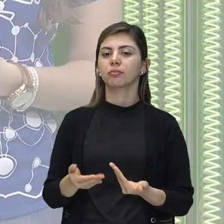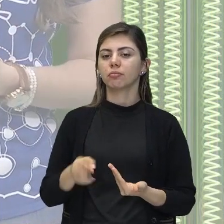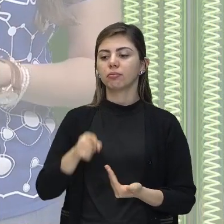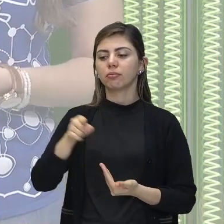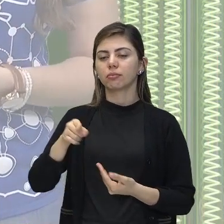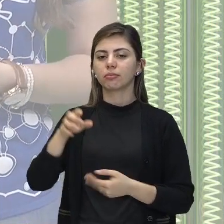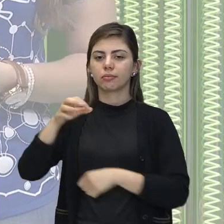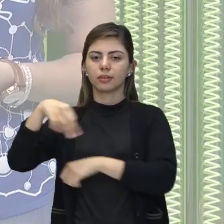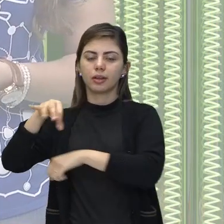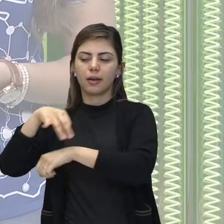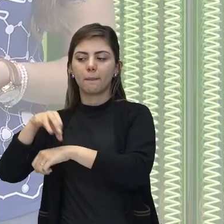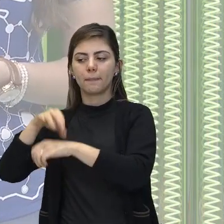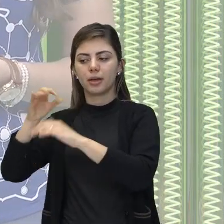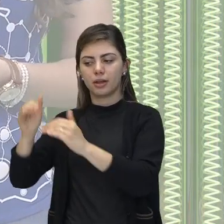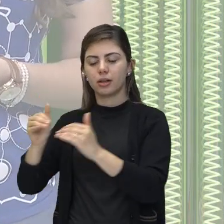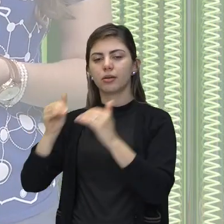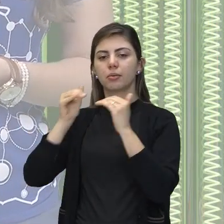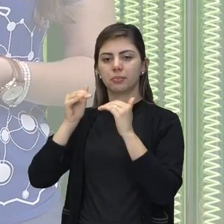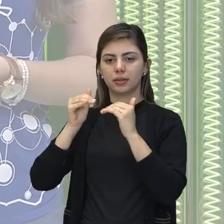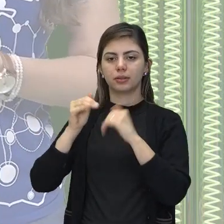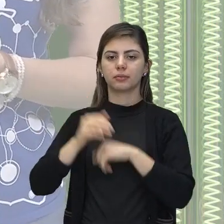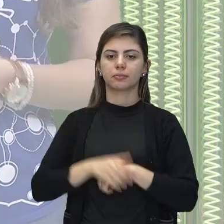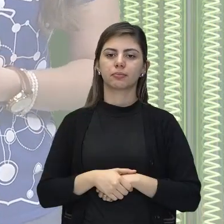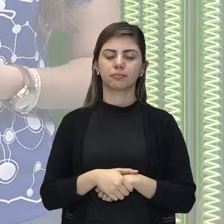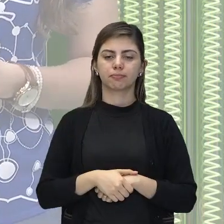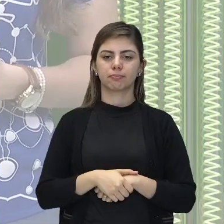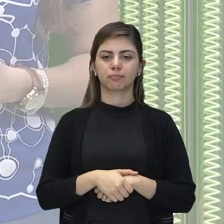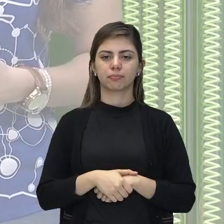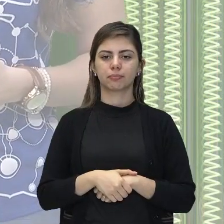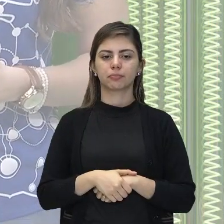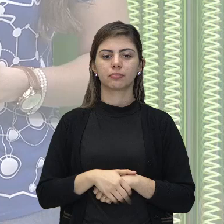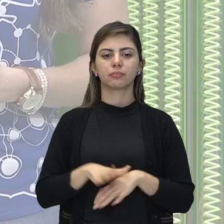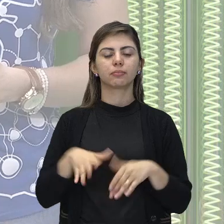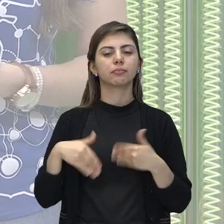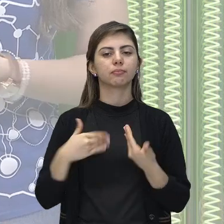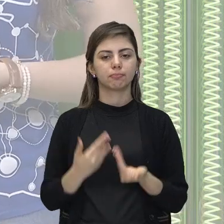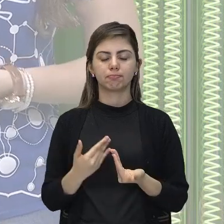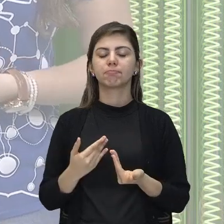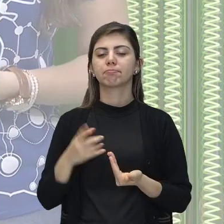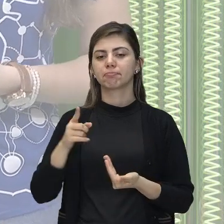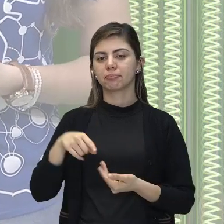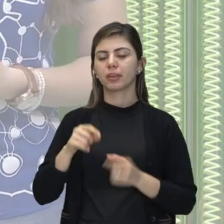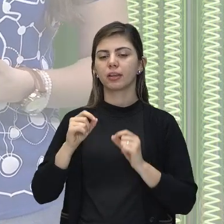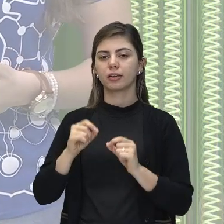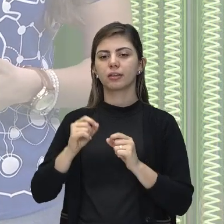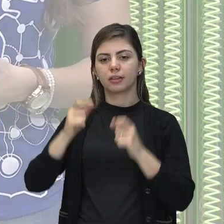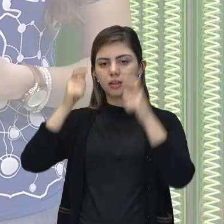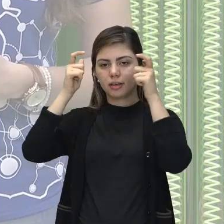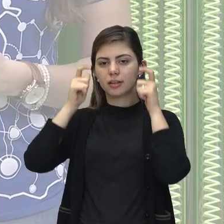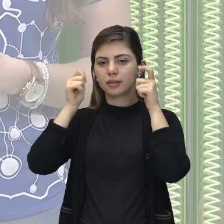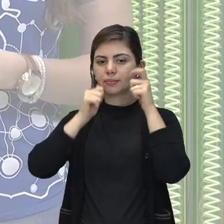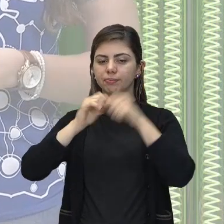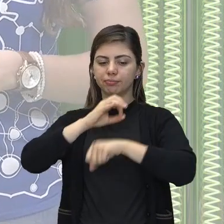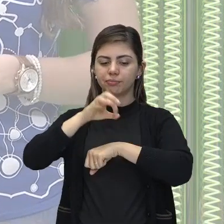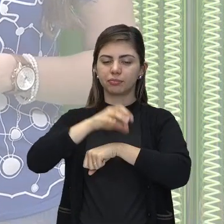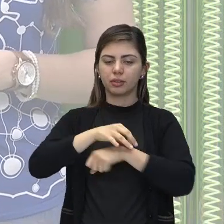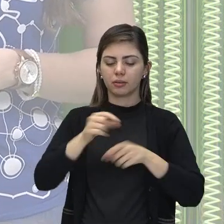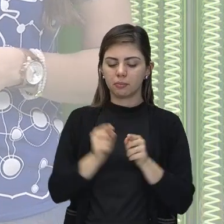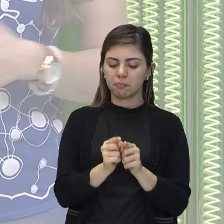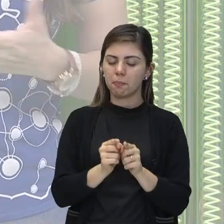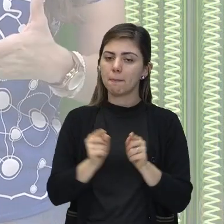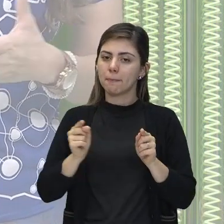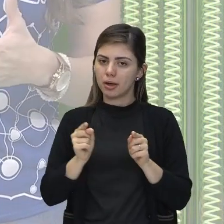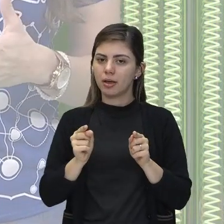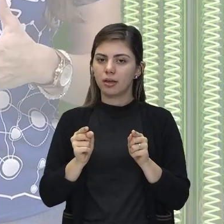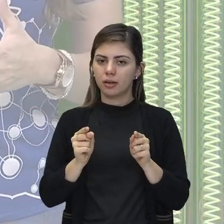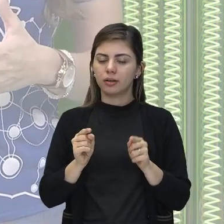as outras abelhas a obedeçam, certo? Então, a rainha, normalmente ela é maior, né? E